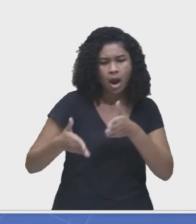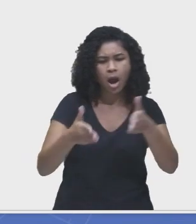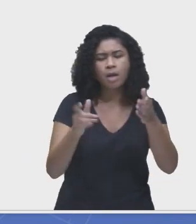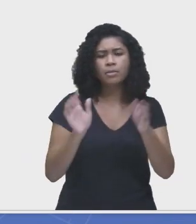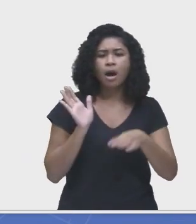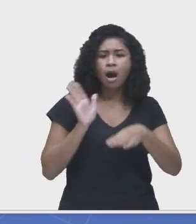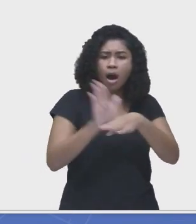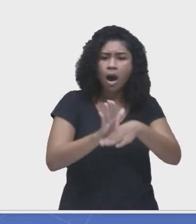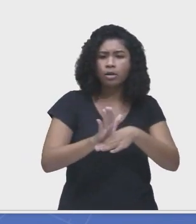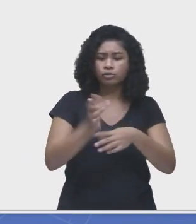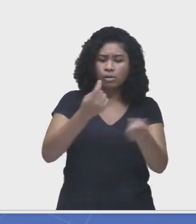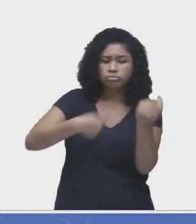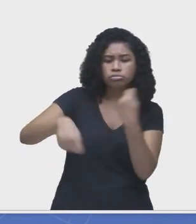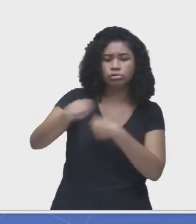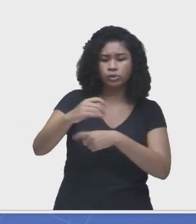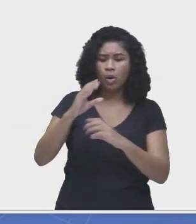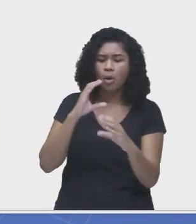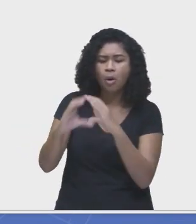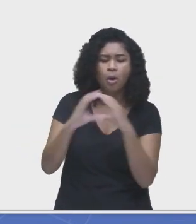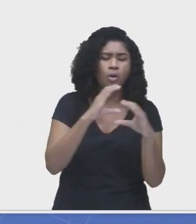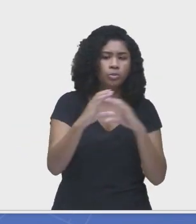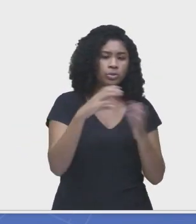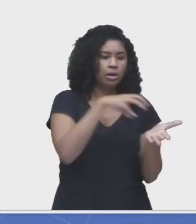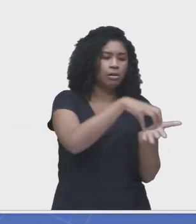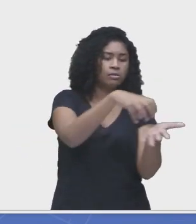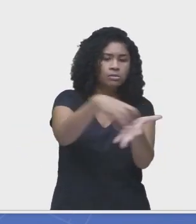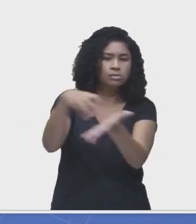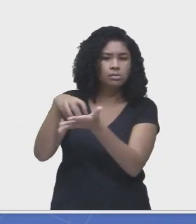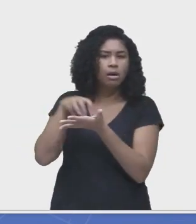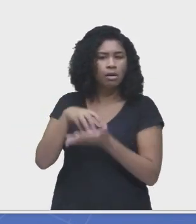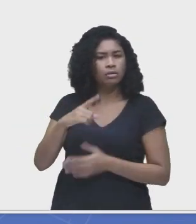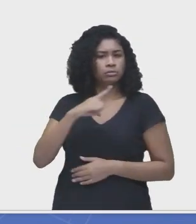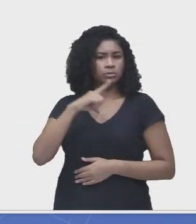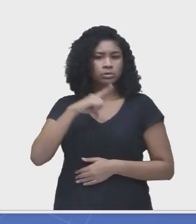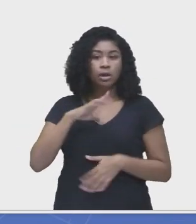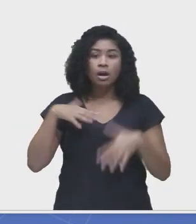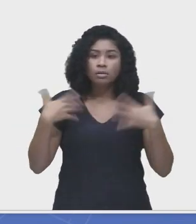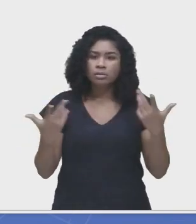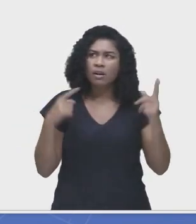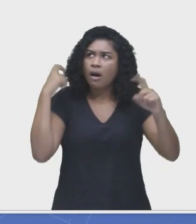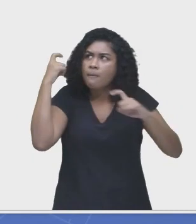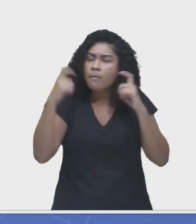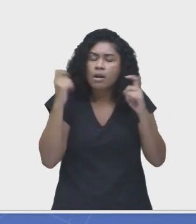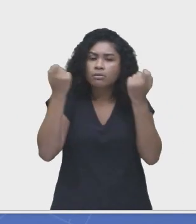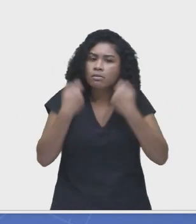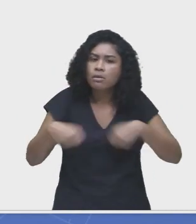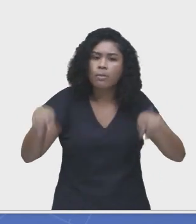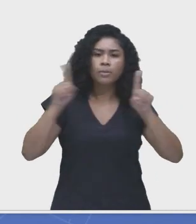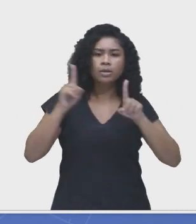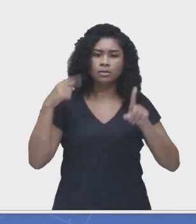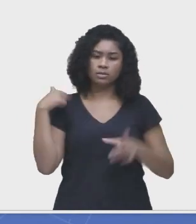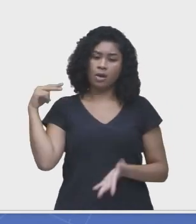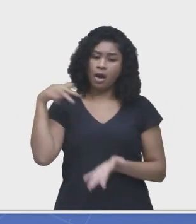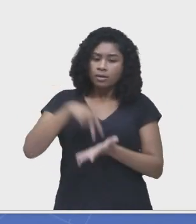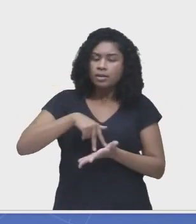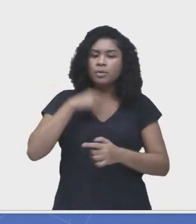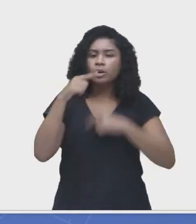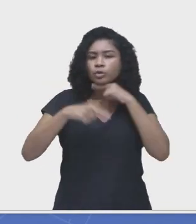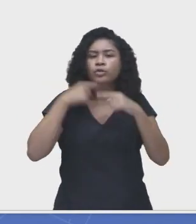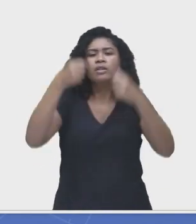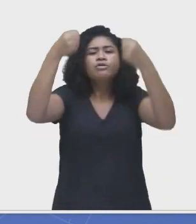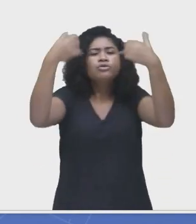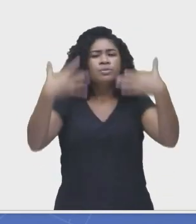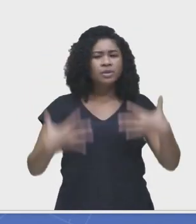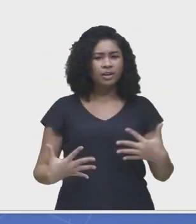comunicação, as satrapas para organizar as cidades-estados, tá bom? Então, não se desespere, nós estamos aqui para resolver as dúvidas de vocês, tá